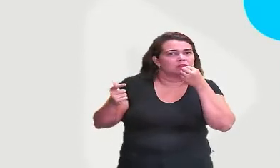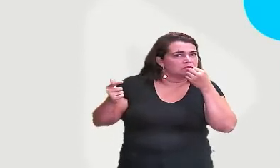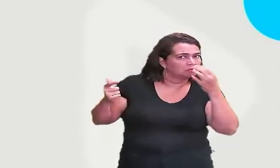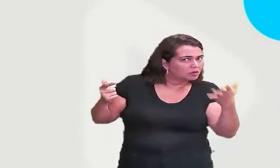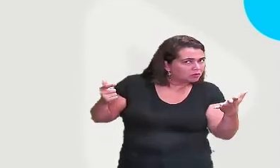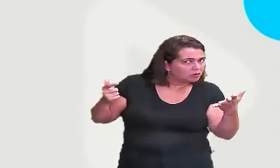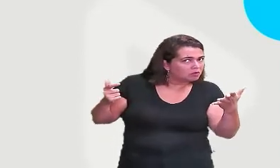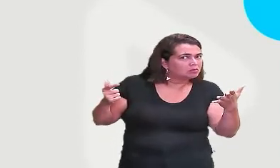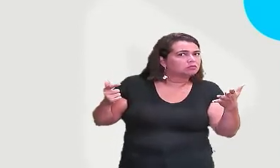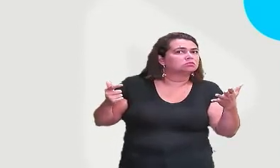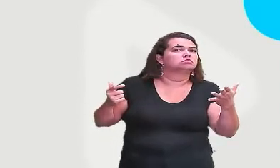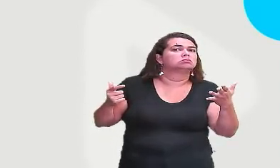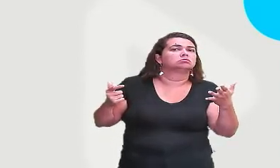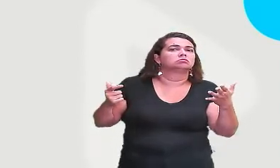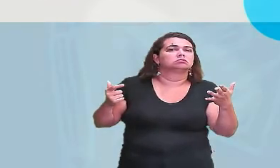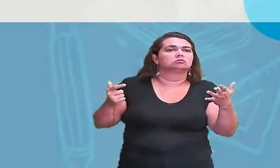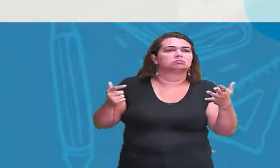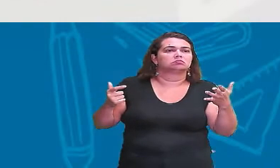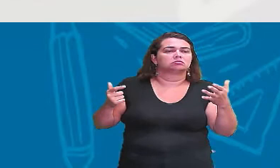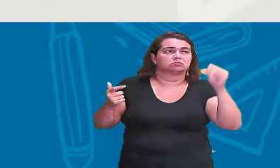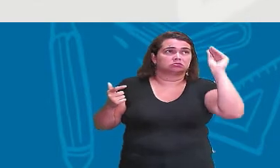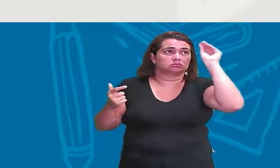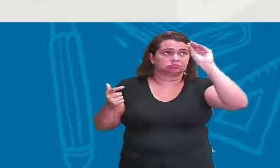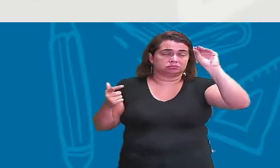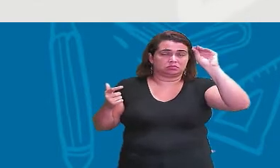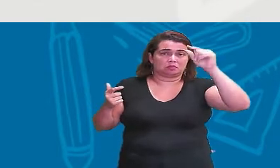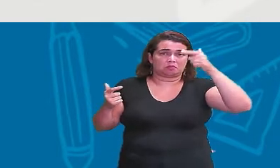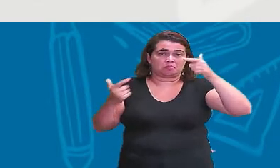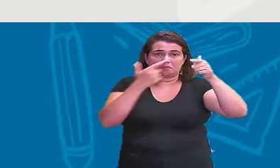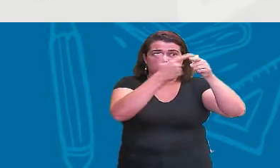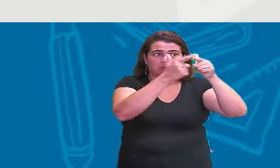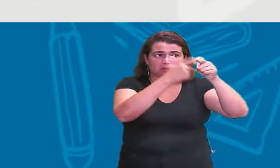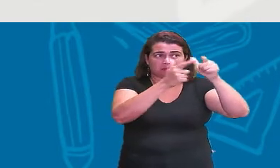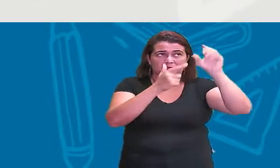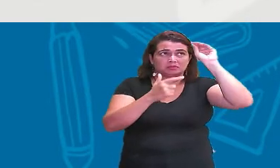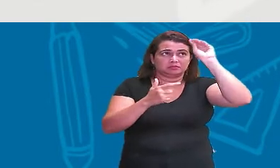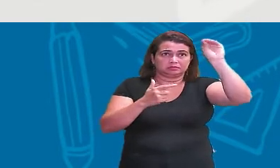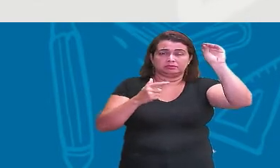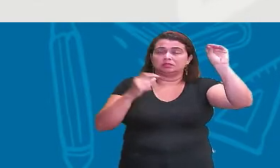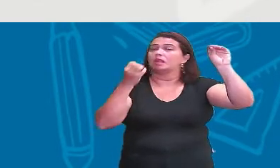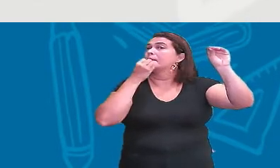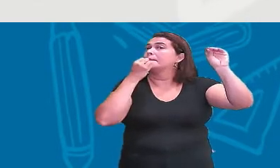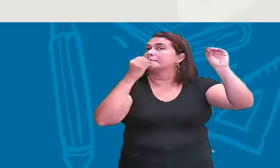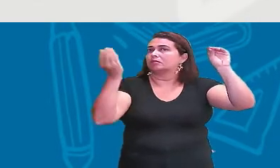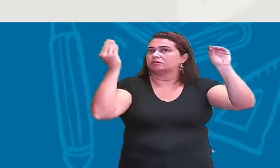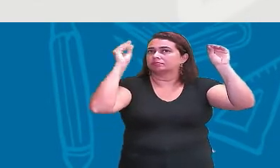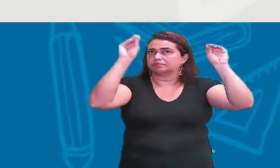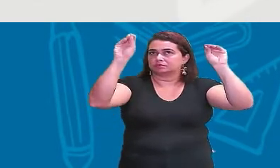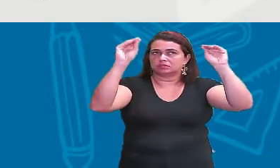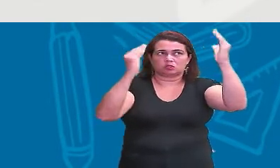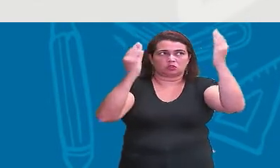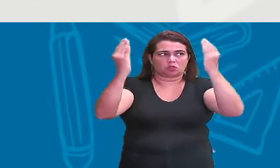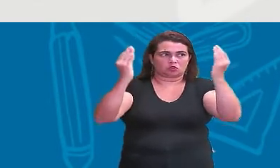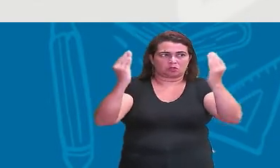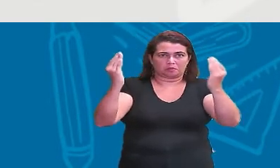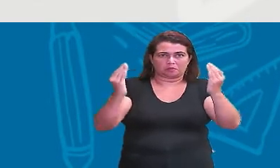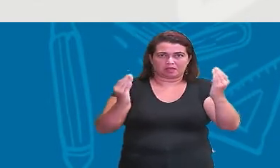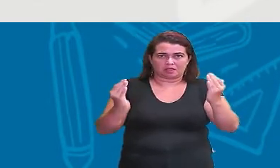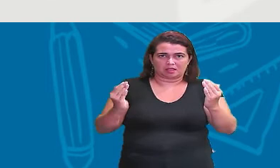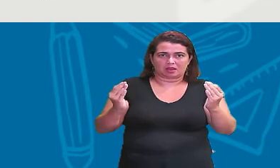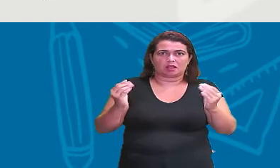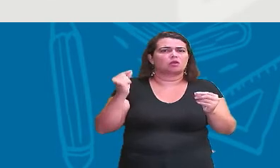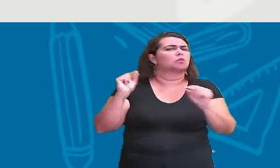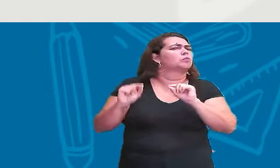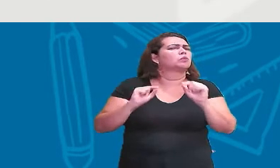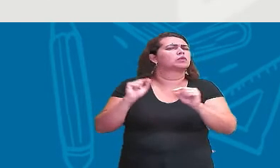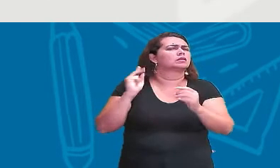vai colocar problemas e benefícios, o que foi bom e o que foi ruim com o crescimento e o desenvolvimento